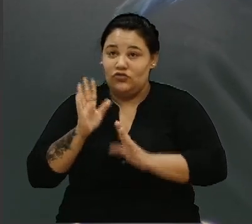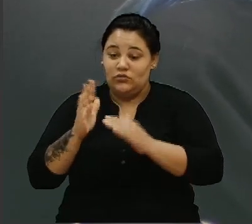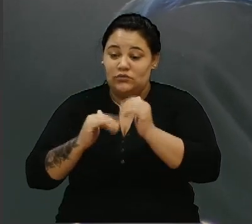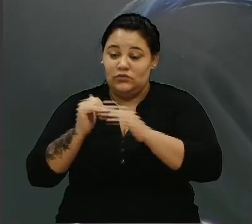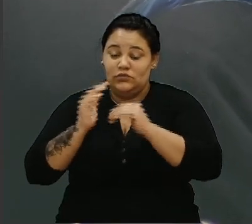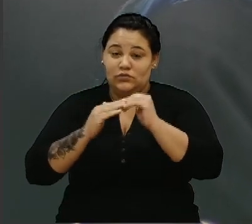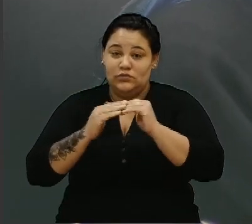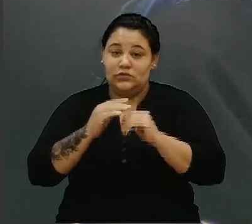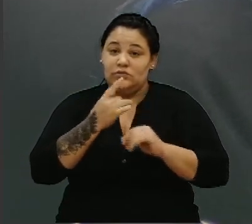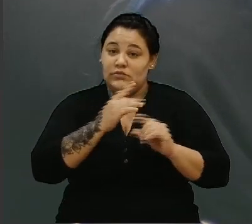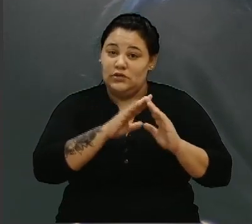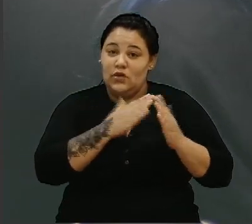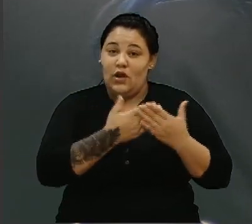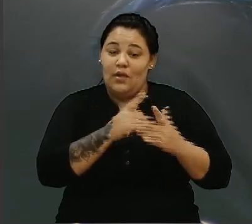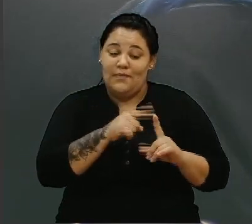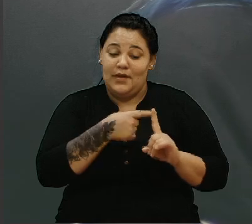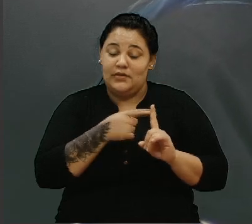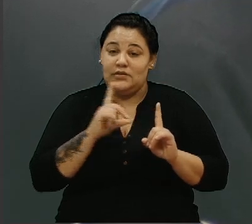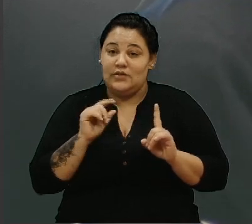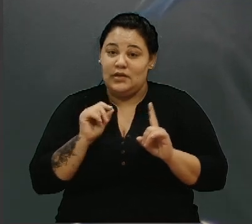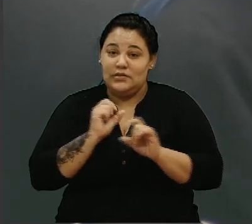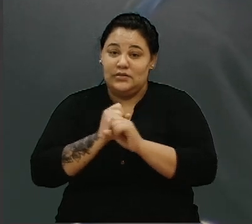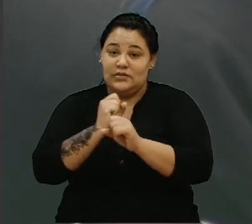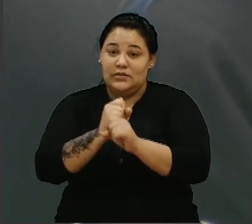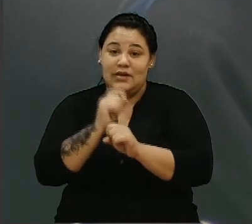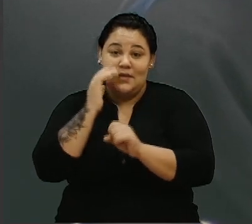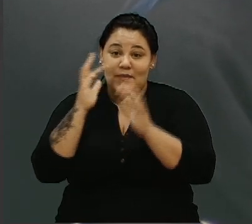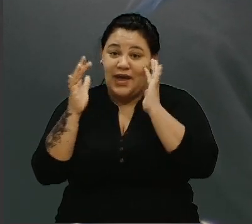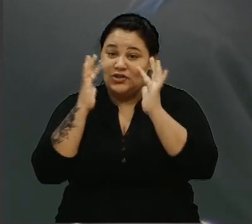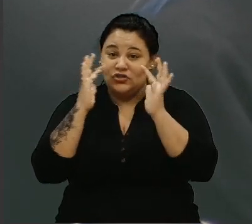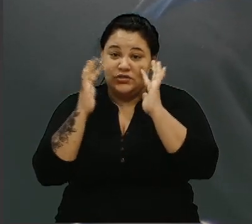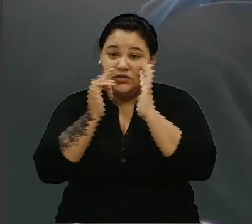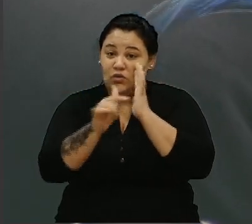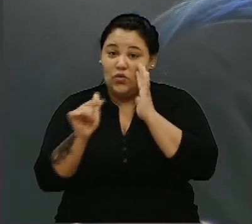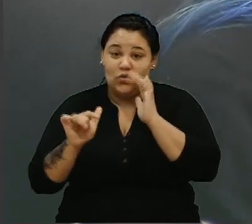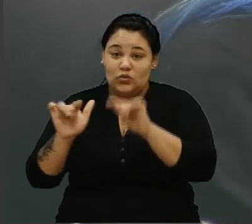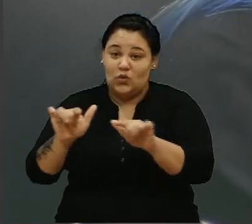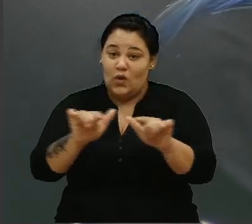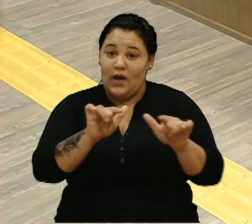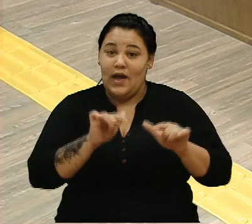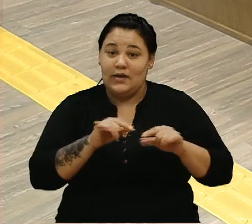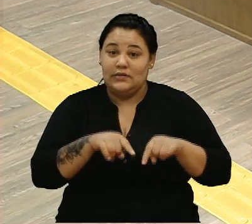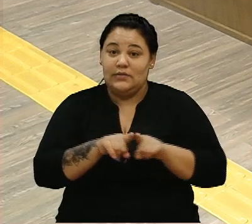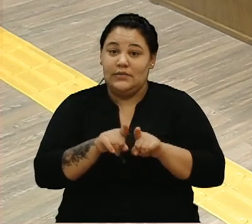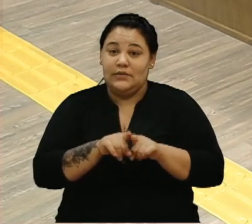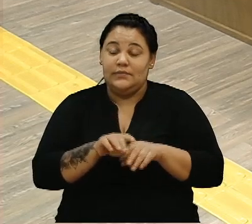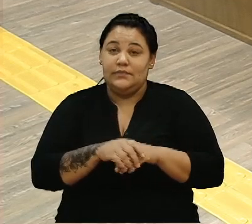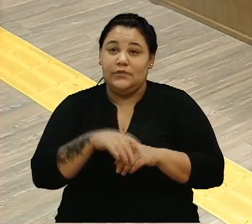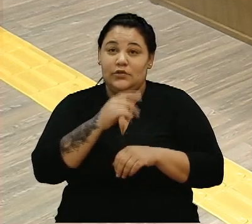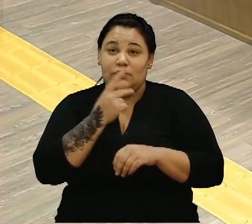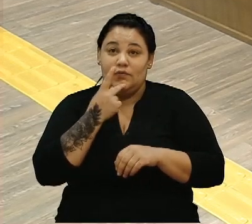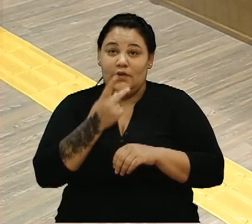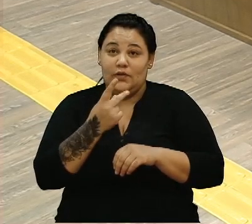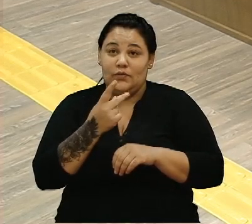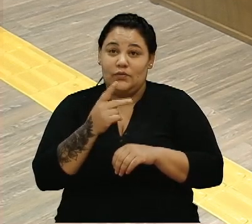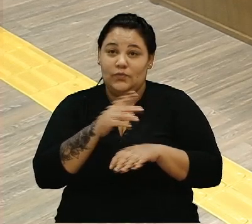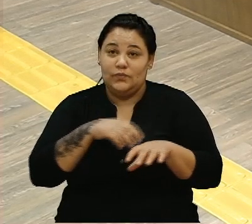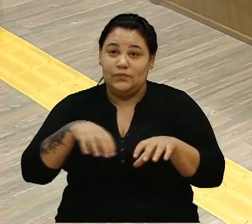mais de 10 anos, está sendo, imaginem nos outros lugares. É preocupante de fato, vereador Lucas. A senhora falou no Campos da Serra, vamos lembrar que